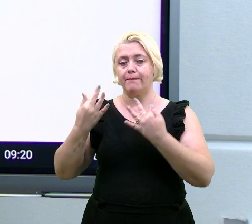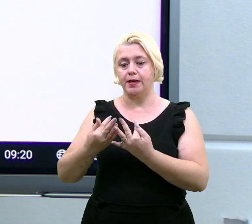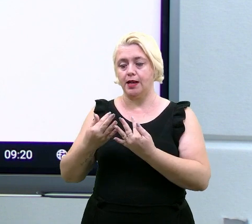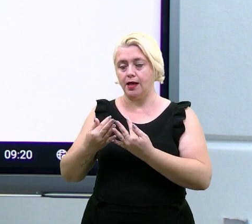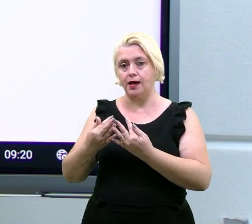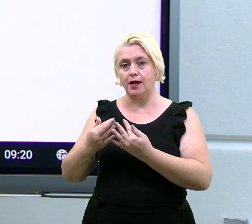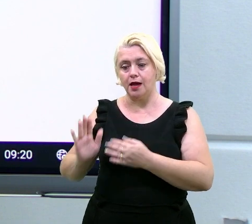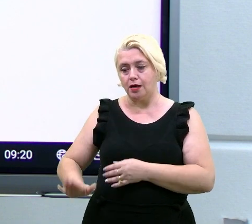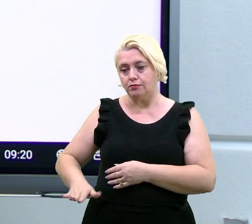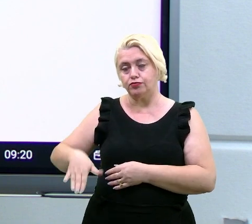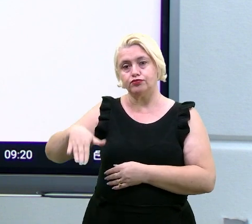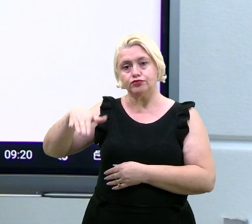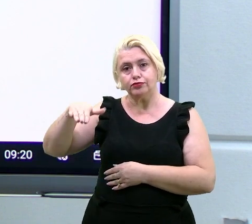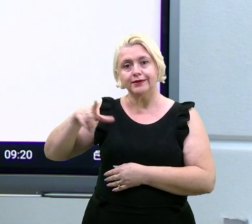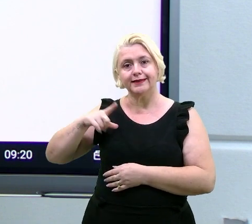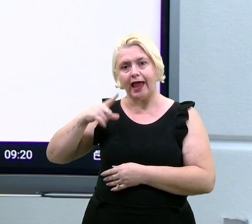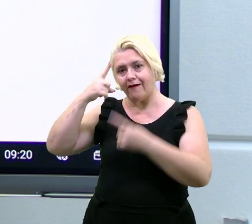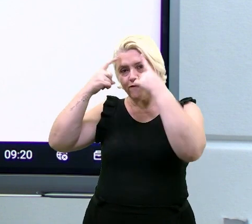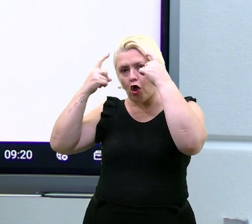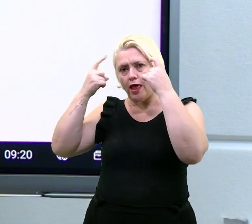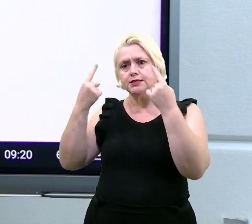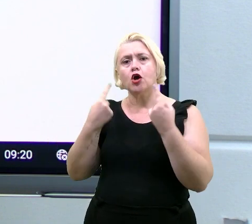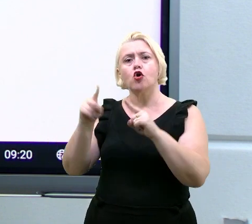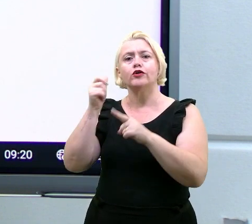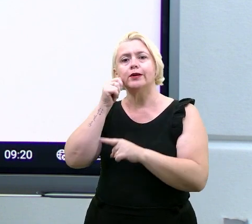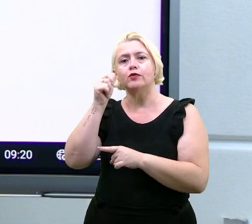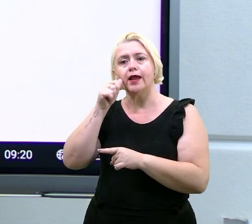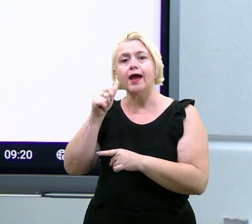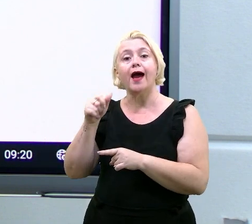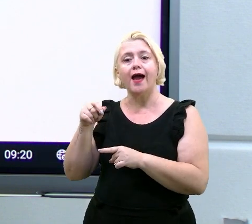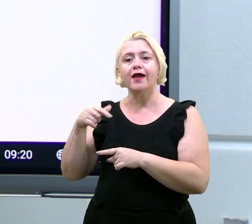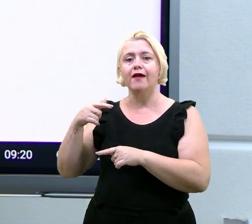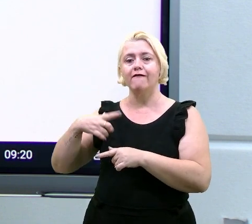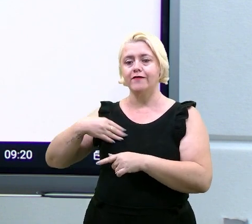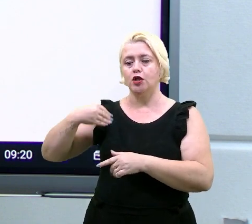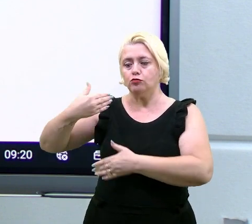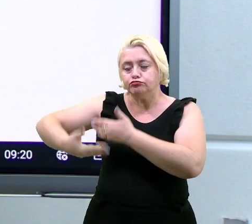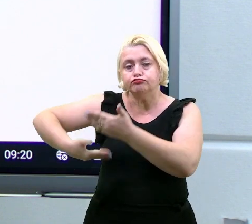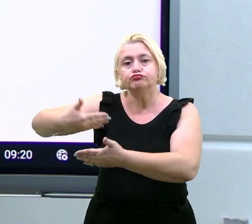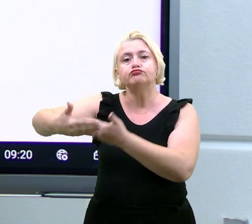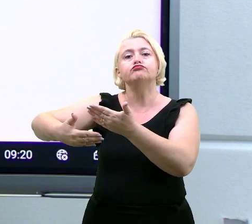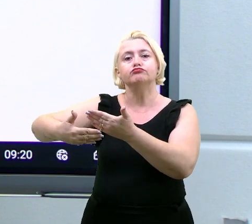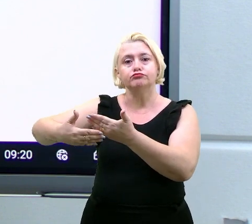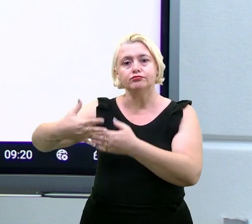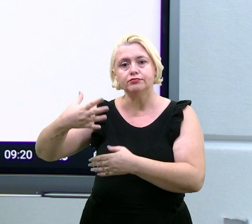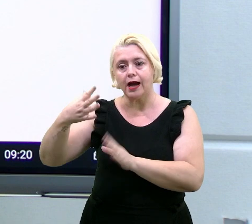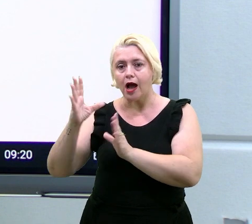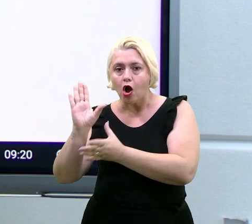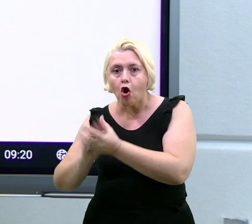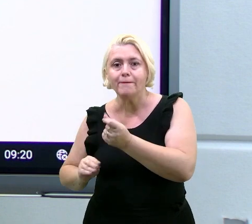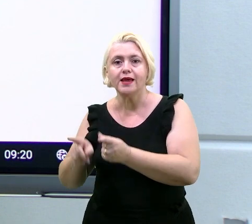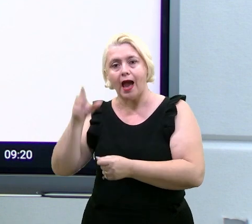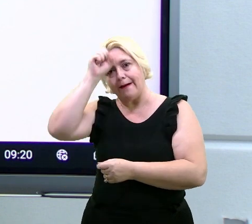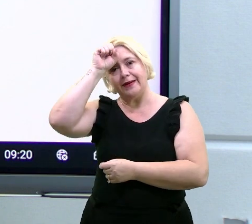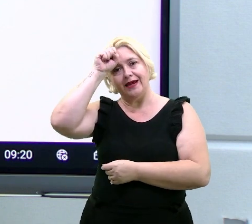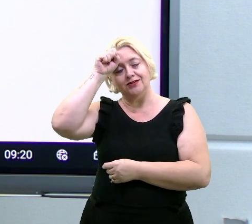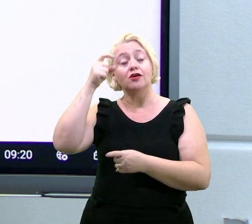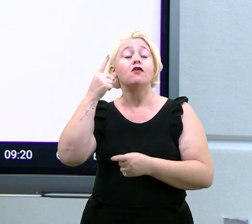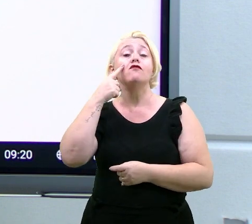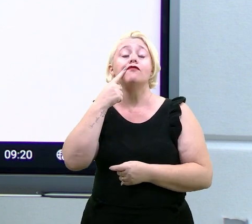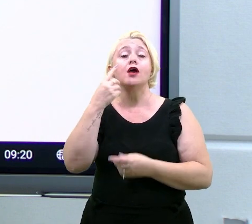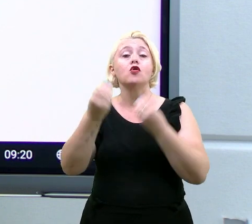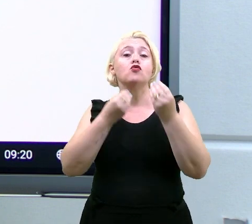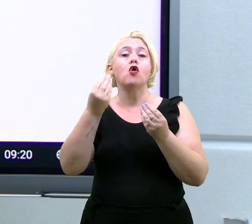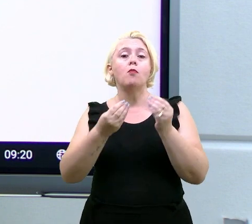a e da necessidade de mudança desse pensamento agora nós vamos observar como foi feita essa construção com aqueles